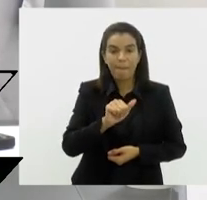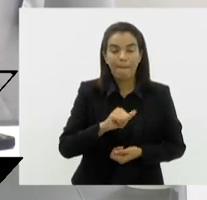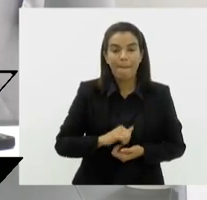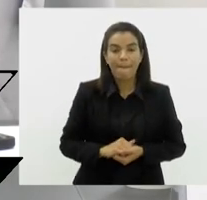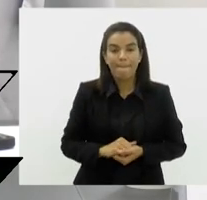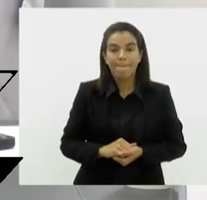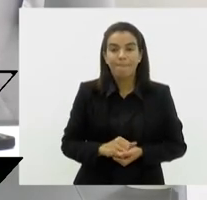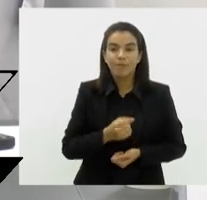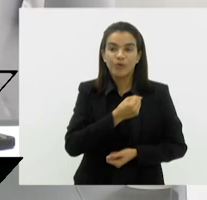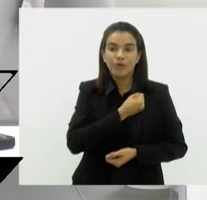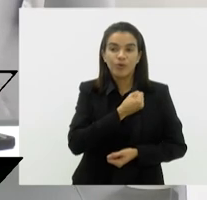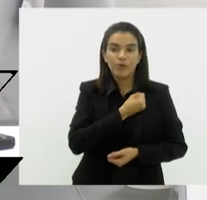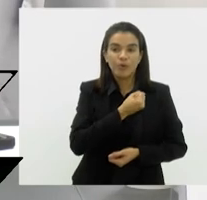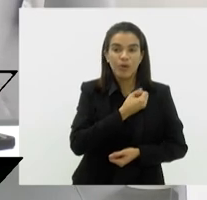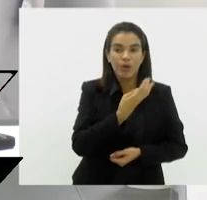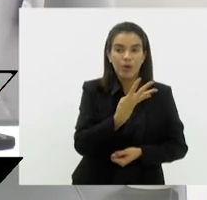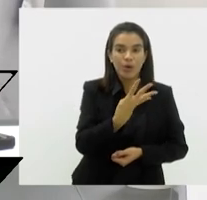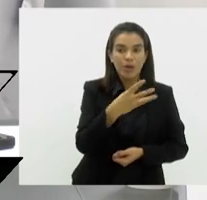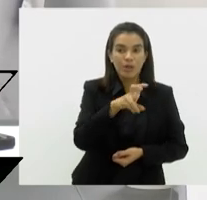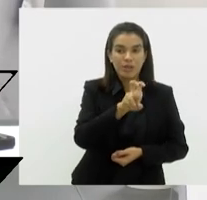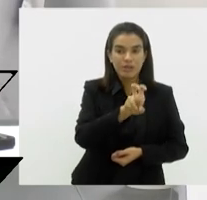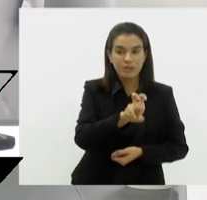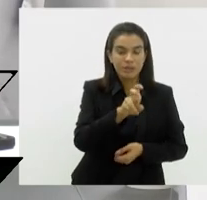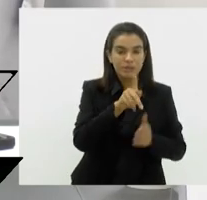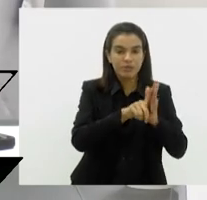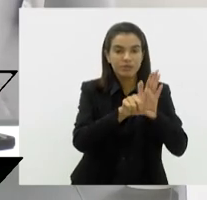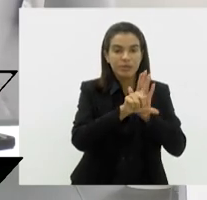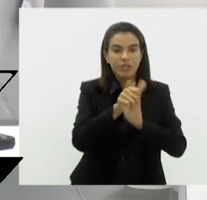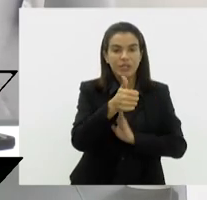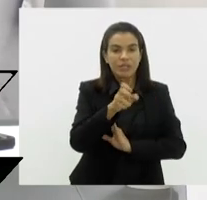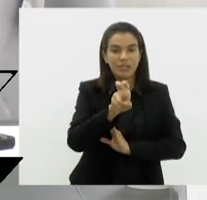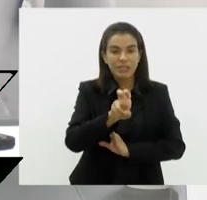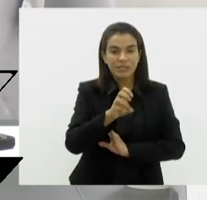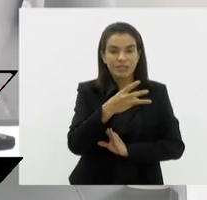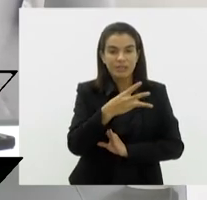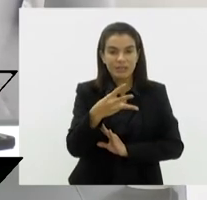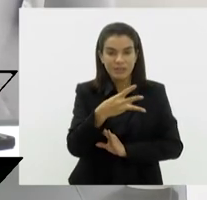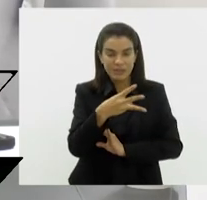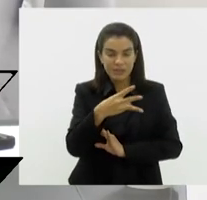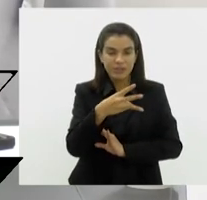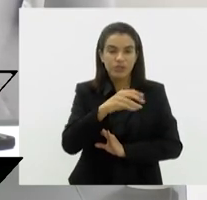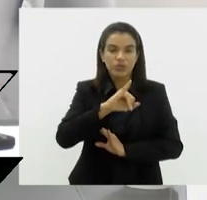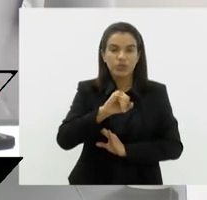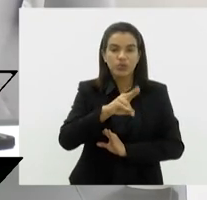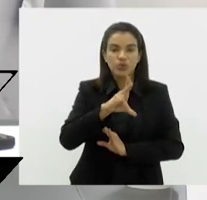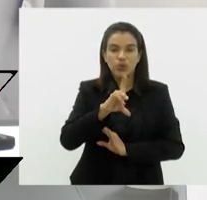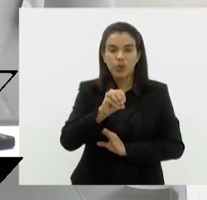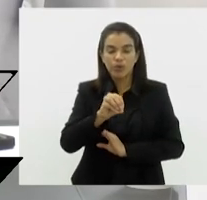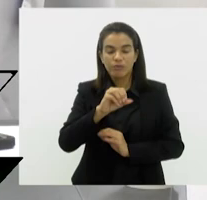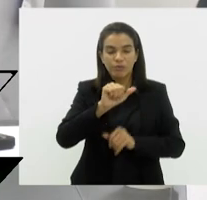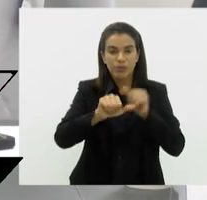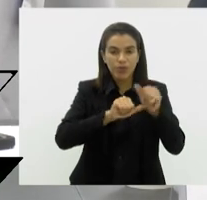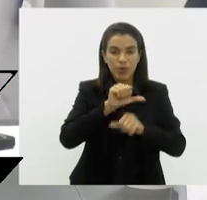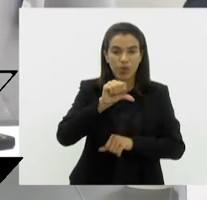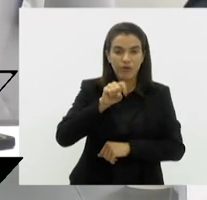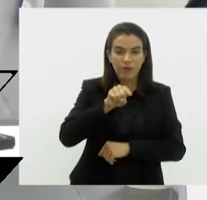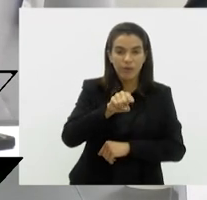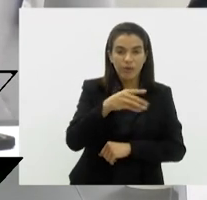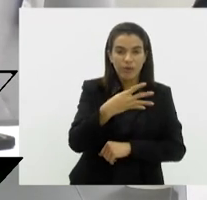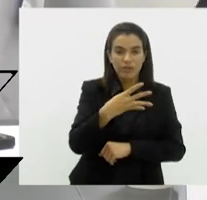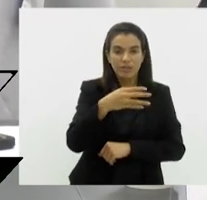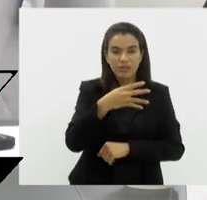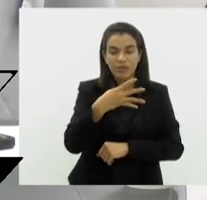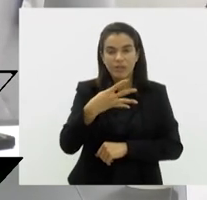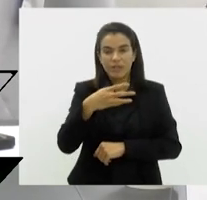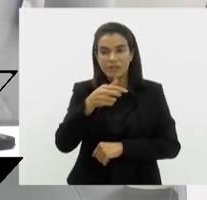ao 45 da pauta. Projeto de lei 1533 de 23, de autoria do deputado Júlio Rocha, que altera a lei